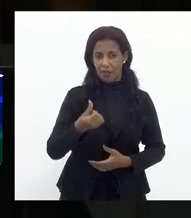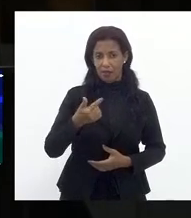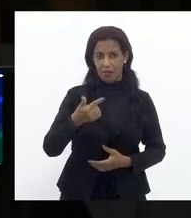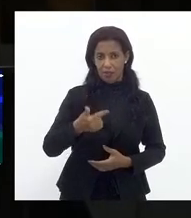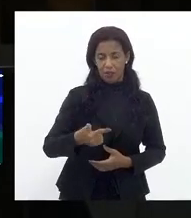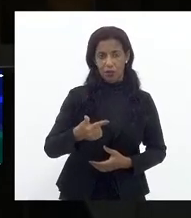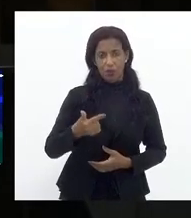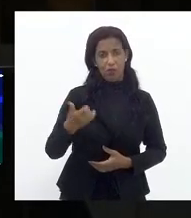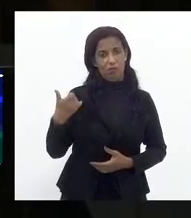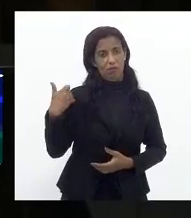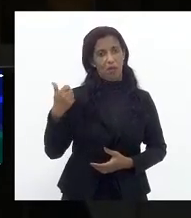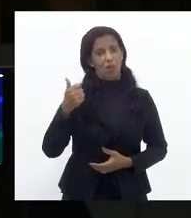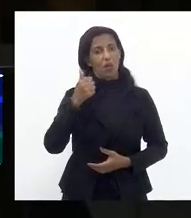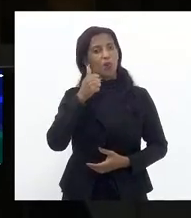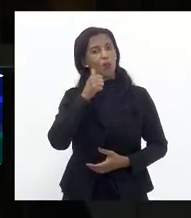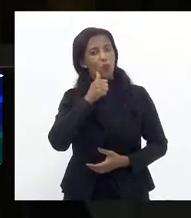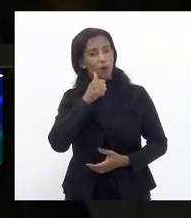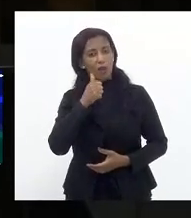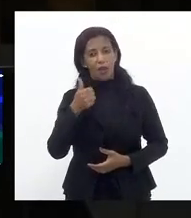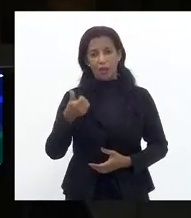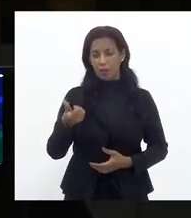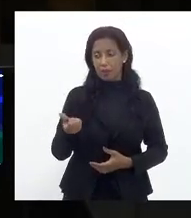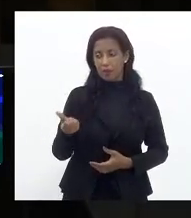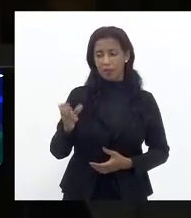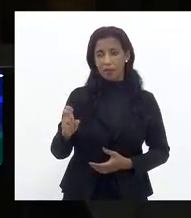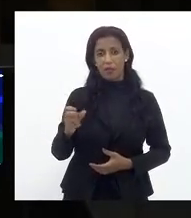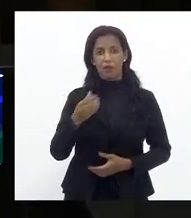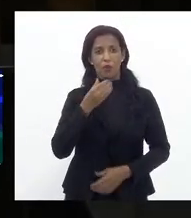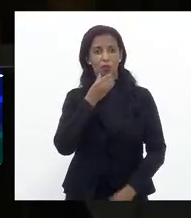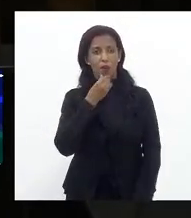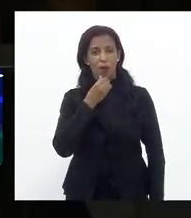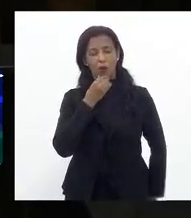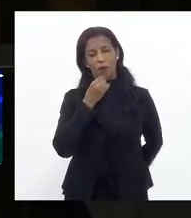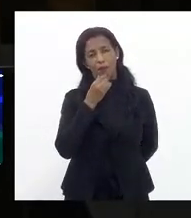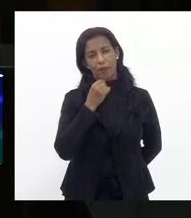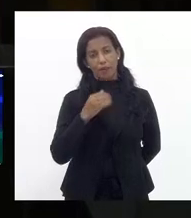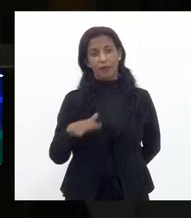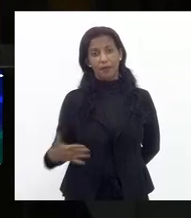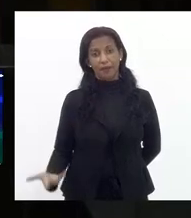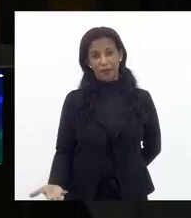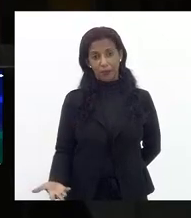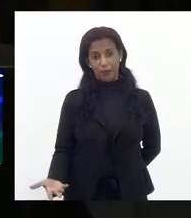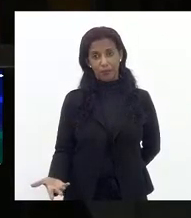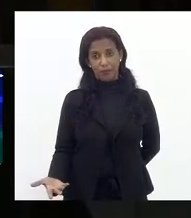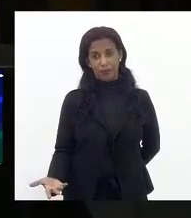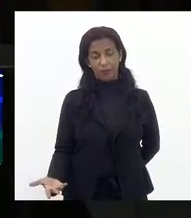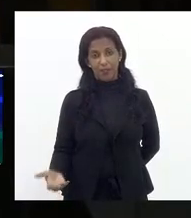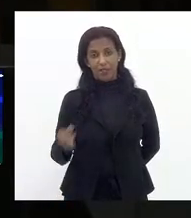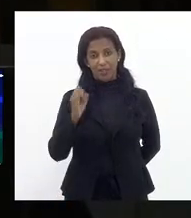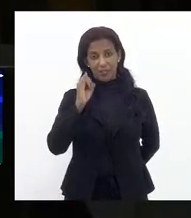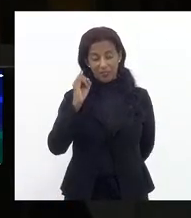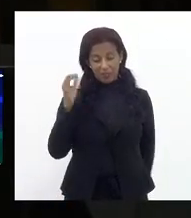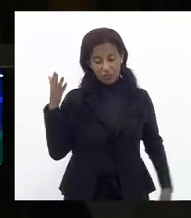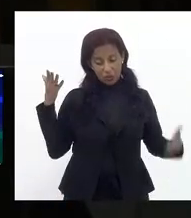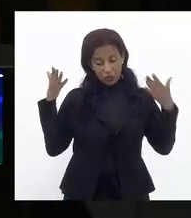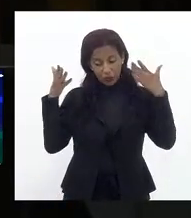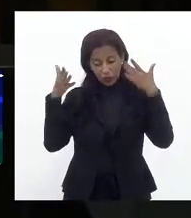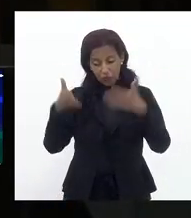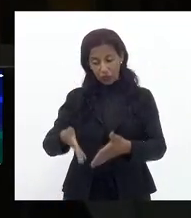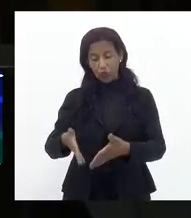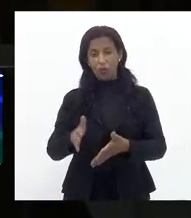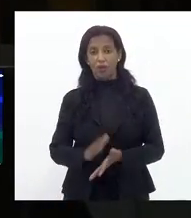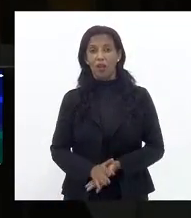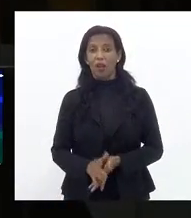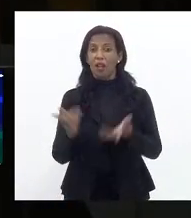anos para mulher e 65 anos para homem. Então, se a gente mantiver isso,